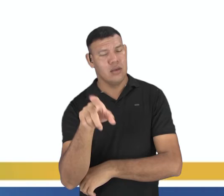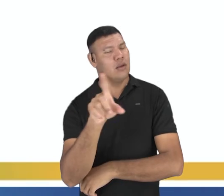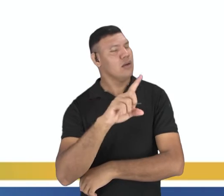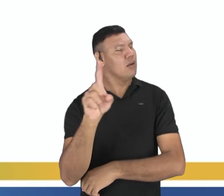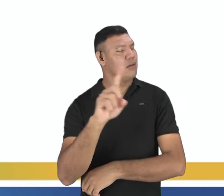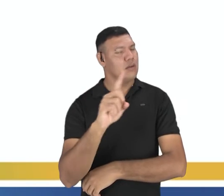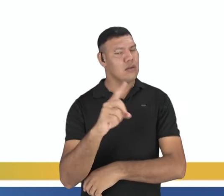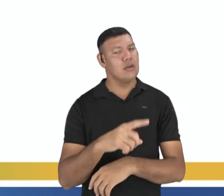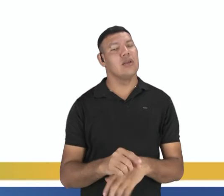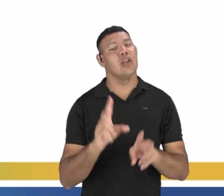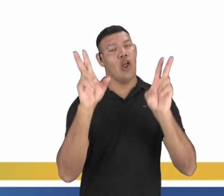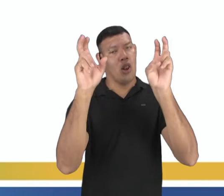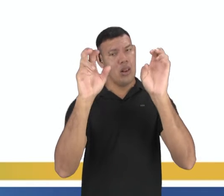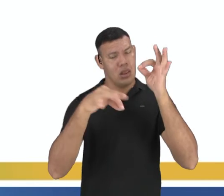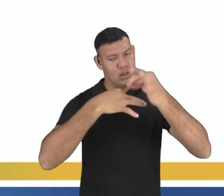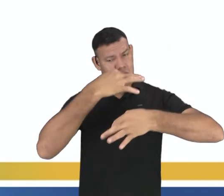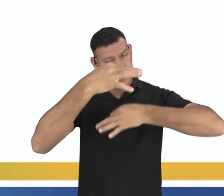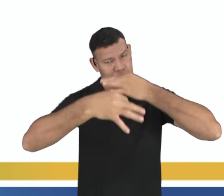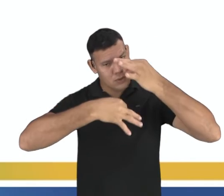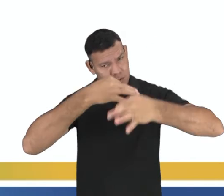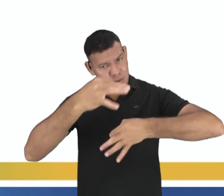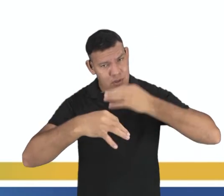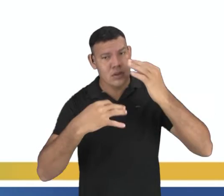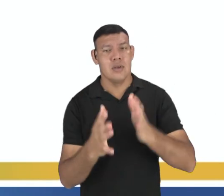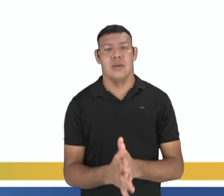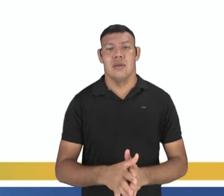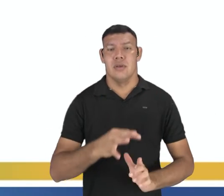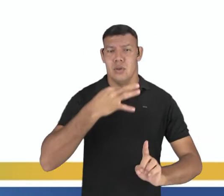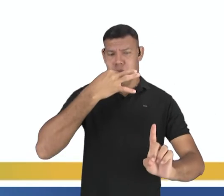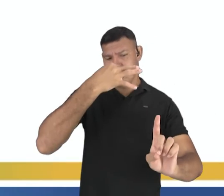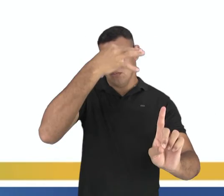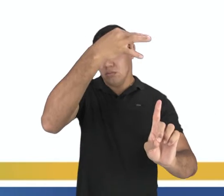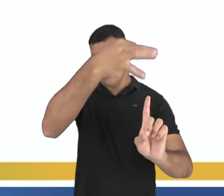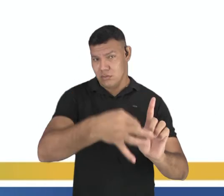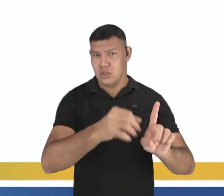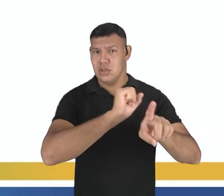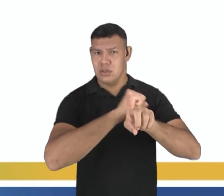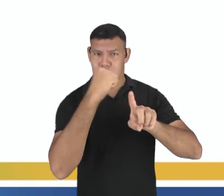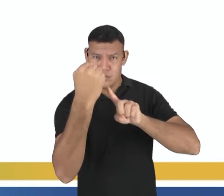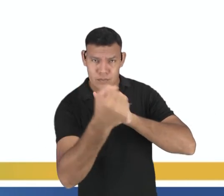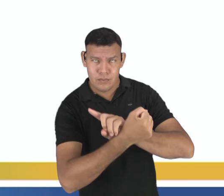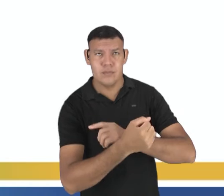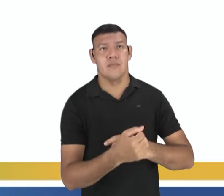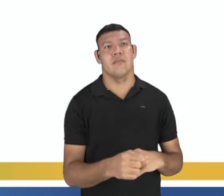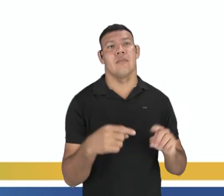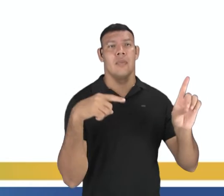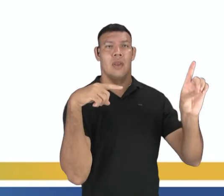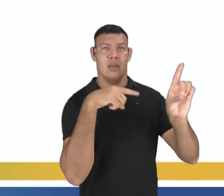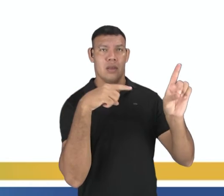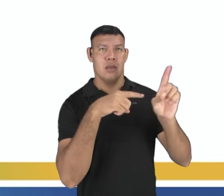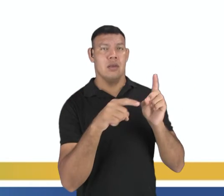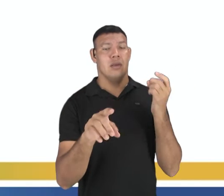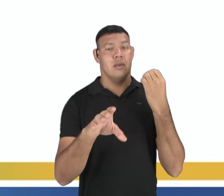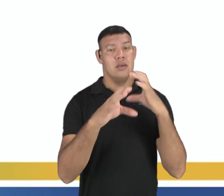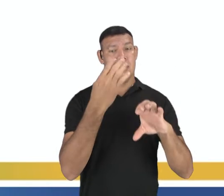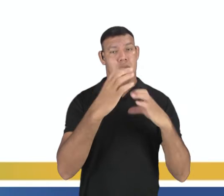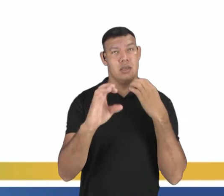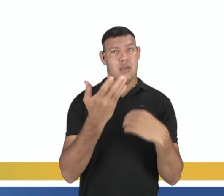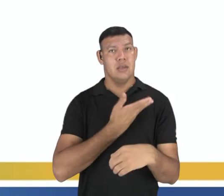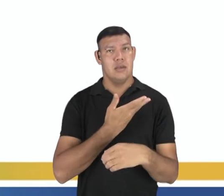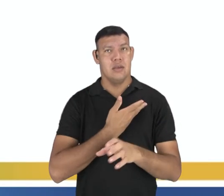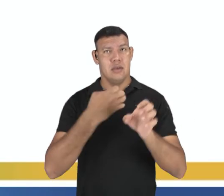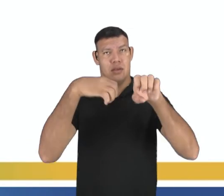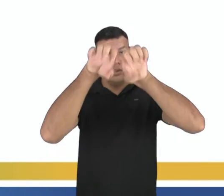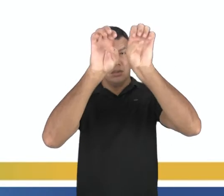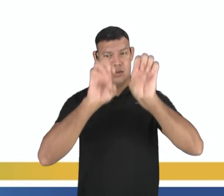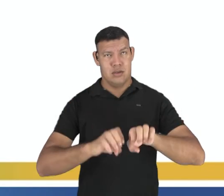são temáticas críticas. Elas vêm fazer críticas à sociedade. E a letra D, as cantigas de amigo, têm uma